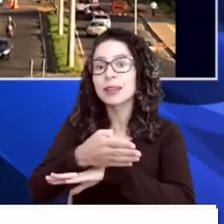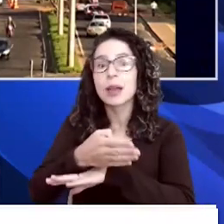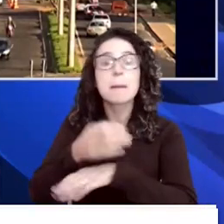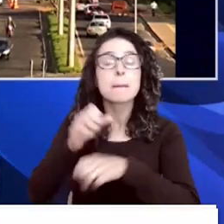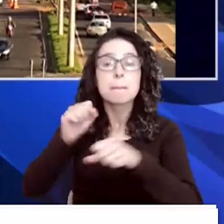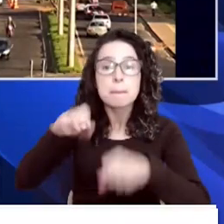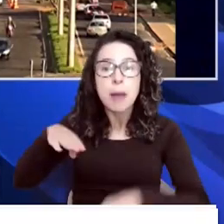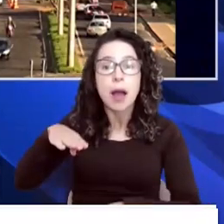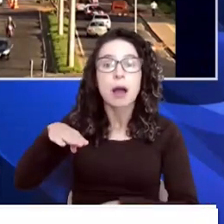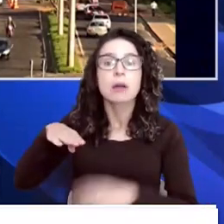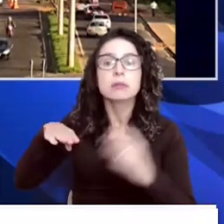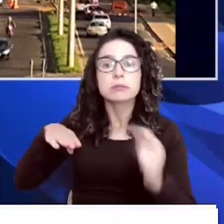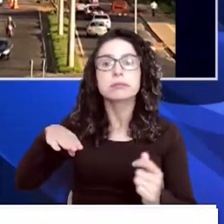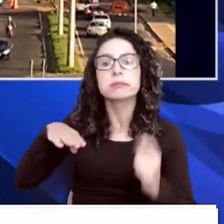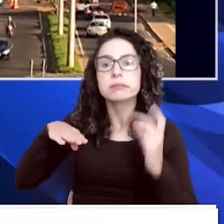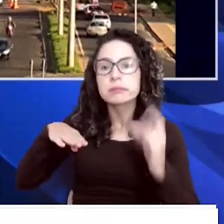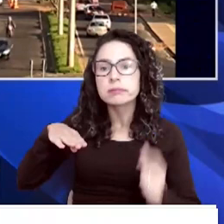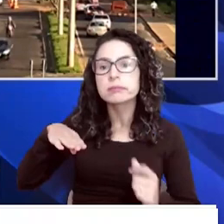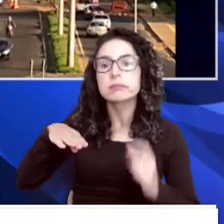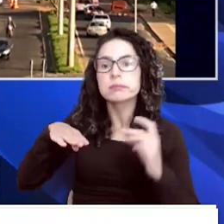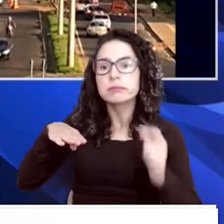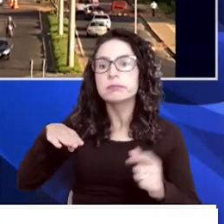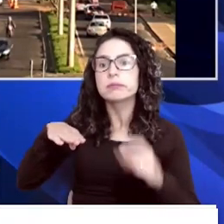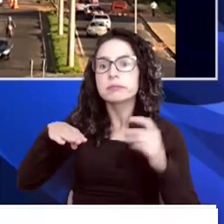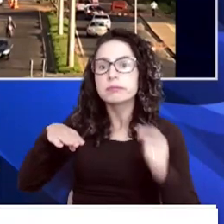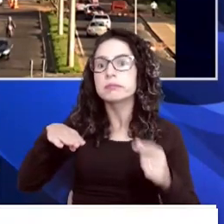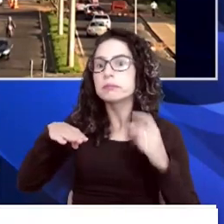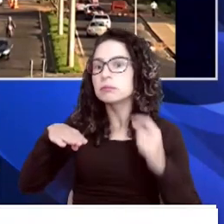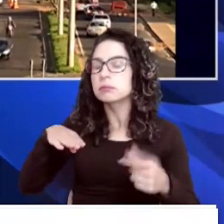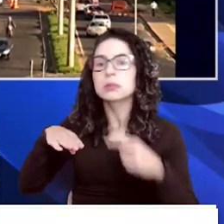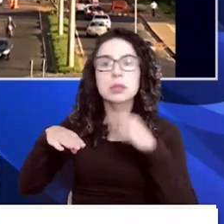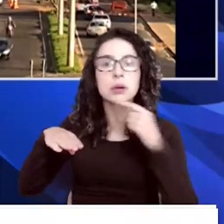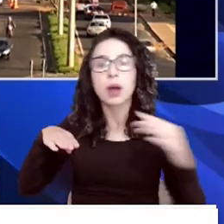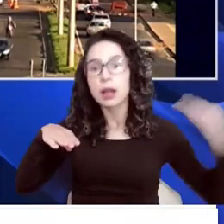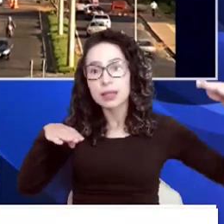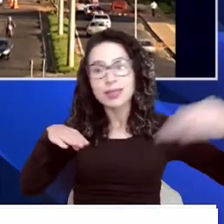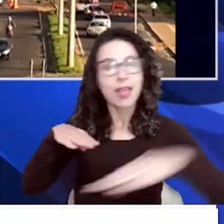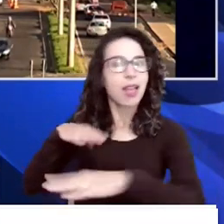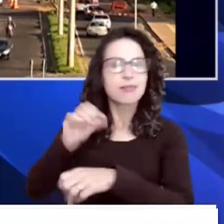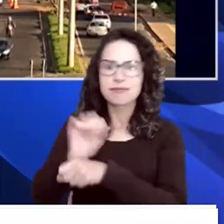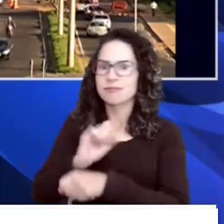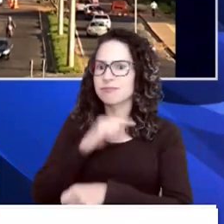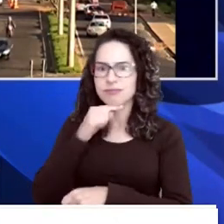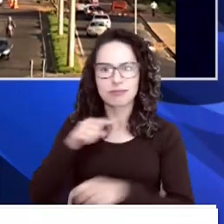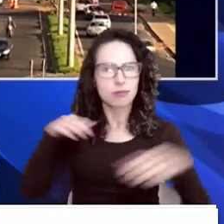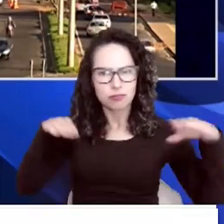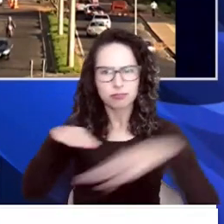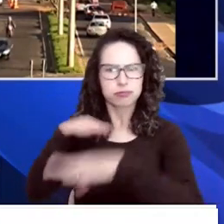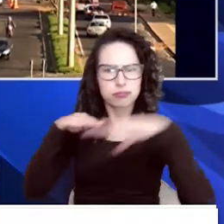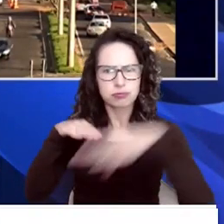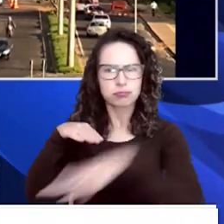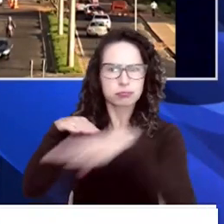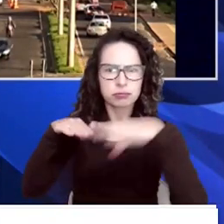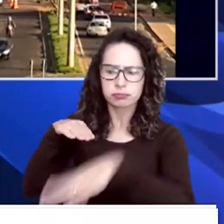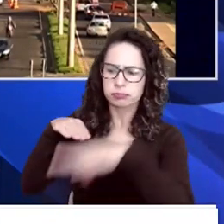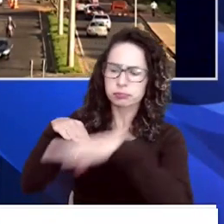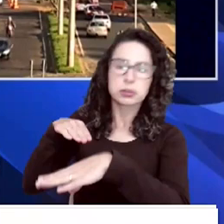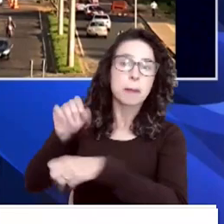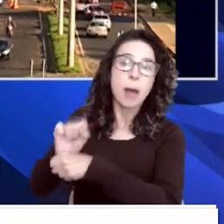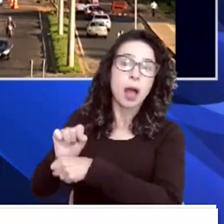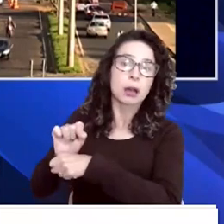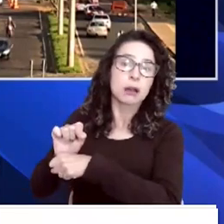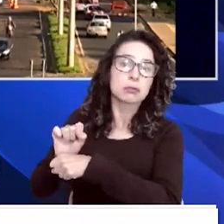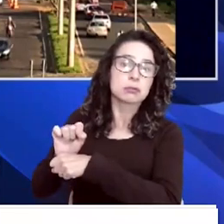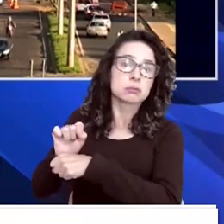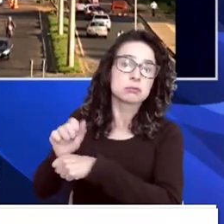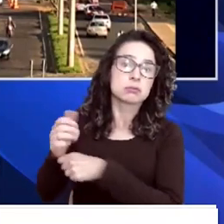fica tempo e tempo esperando, porque quem desce não dá espaço. Travou. Precisa